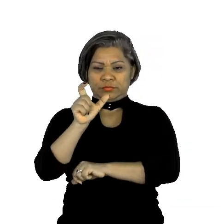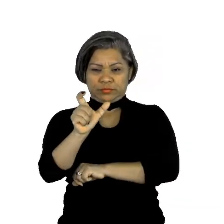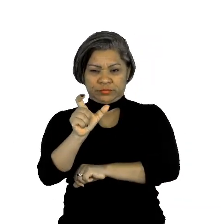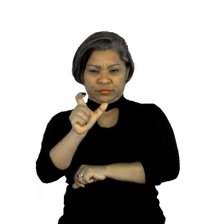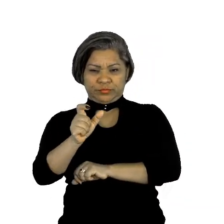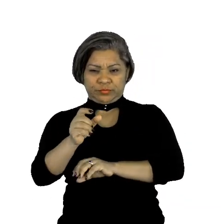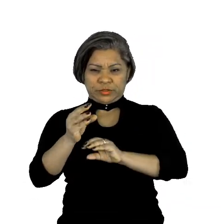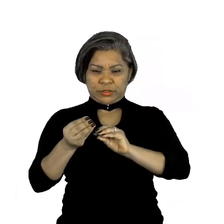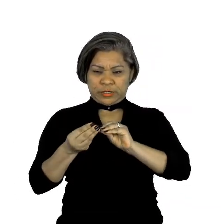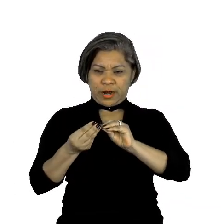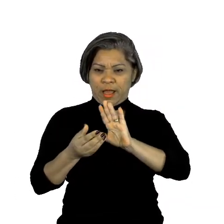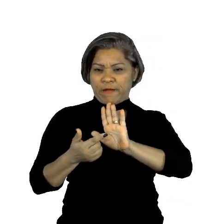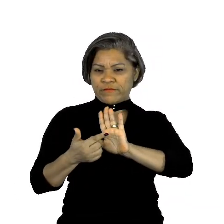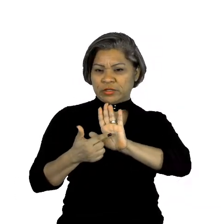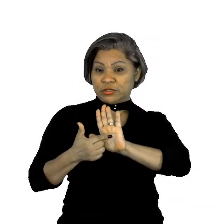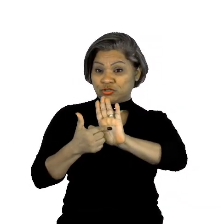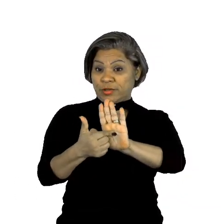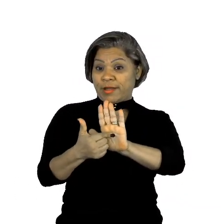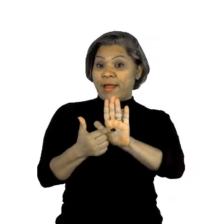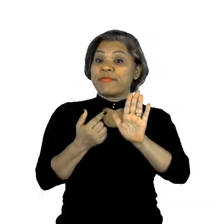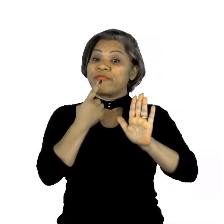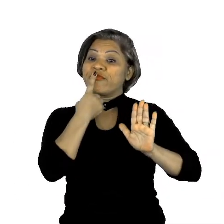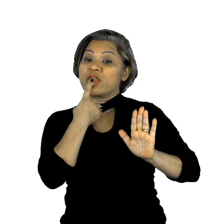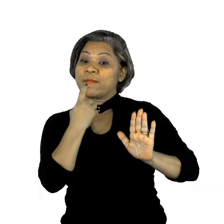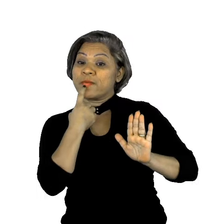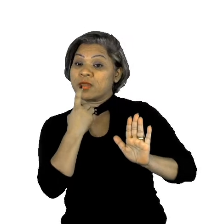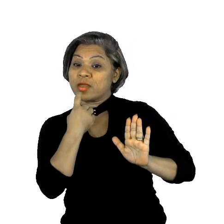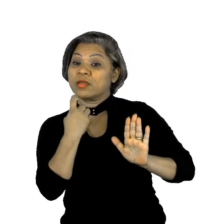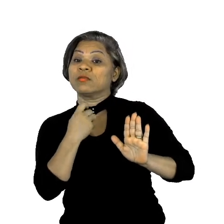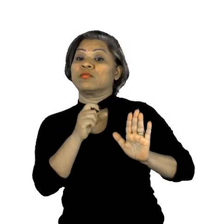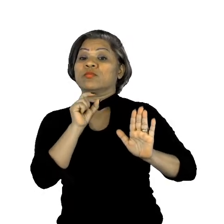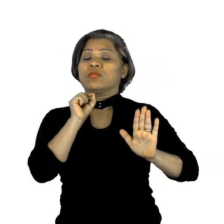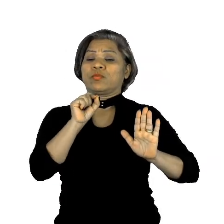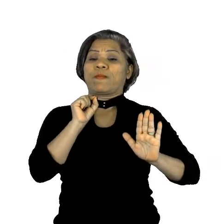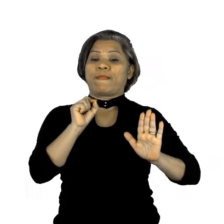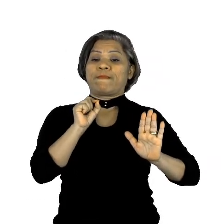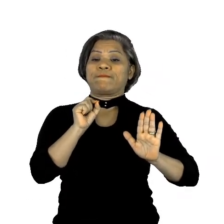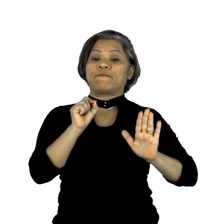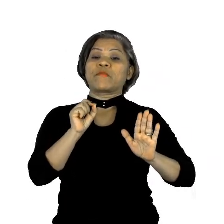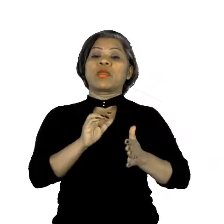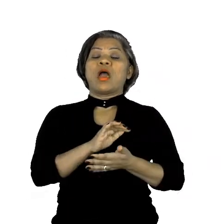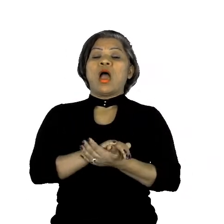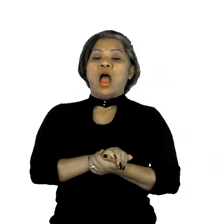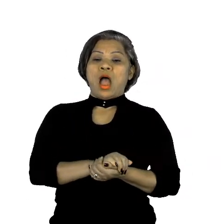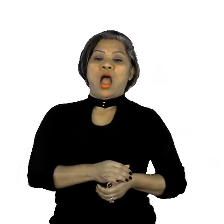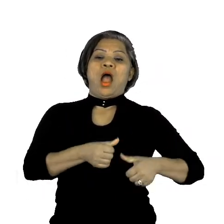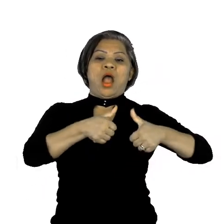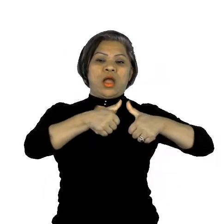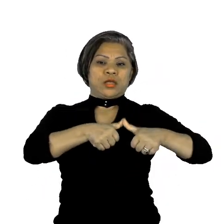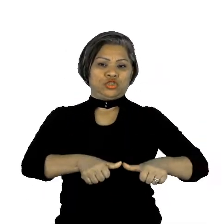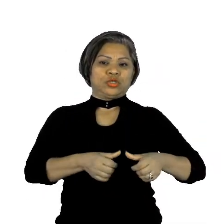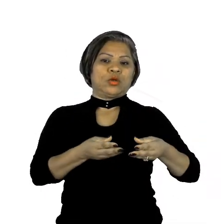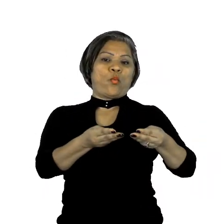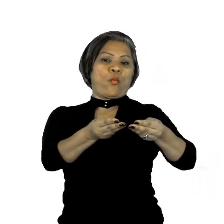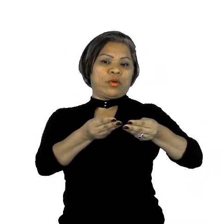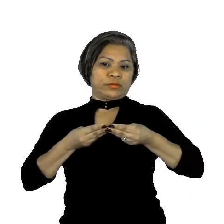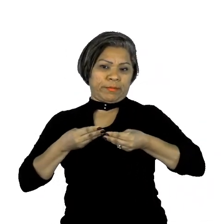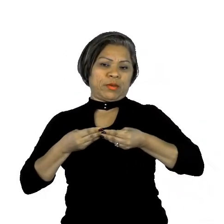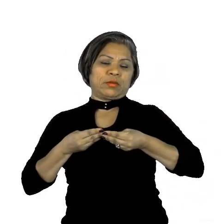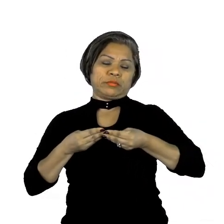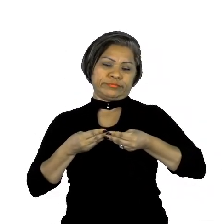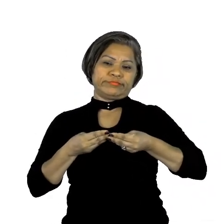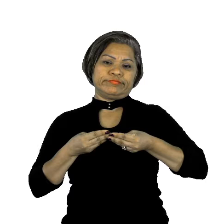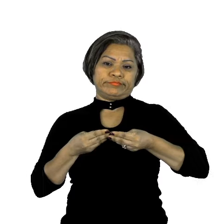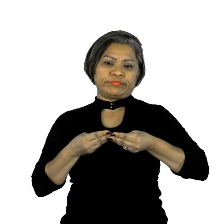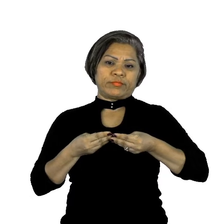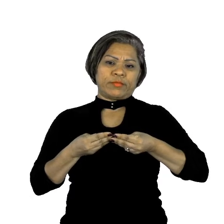de... Quais são as palavras destacadas? Tá vendo aí, ó? São estão e receberam. Isso